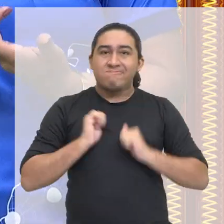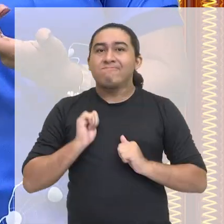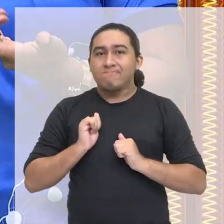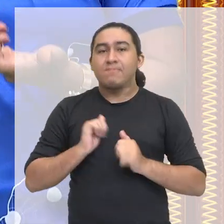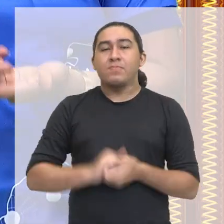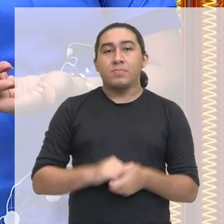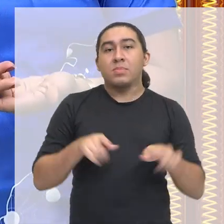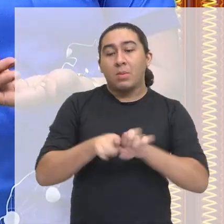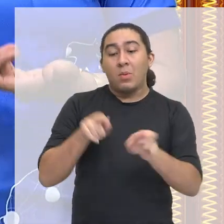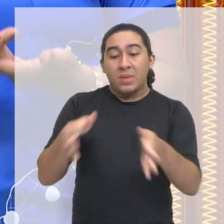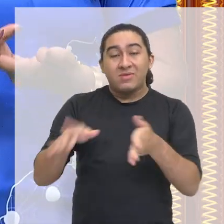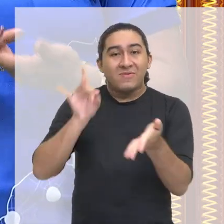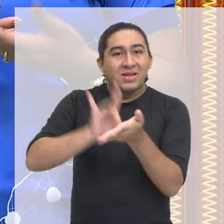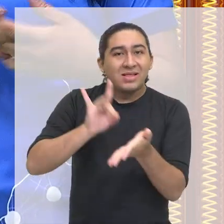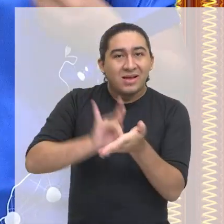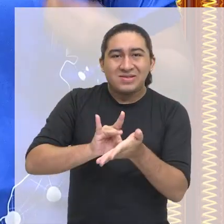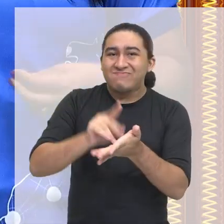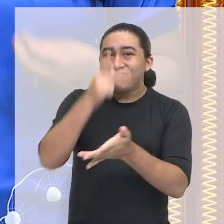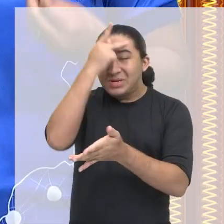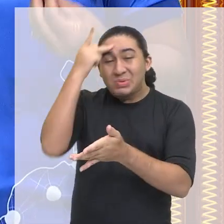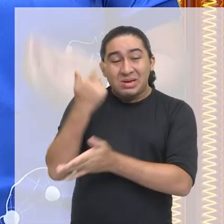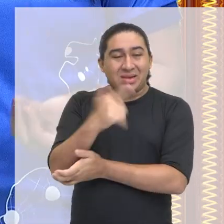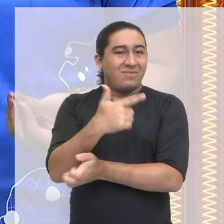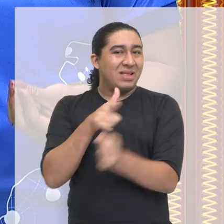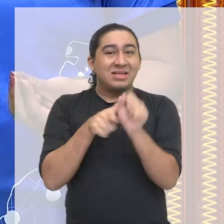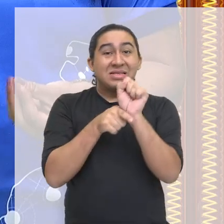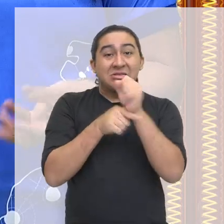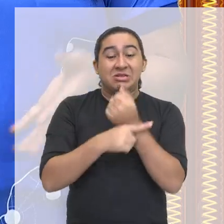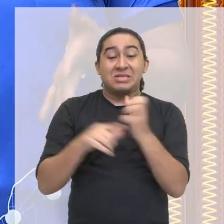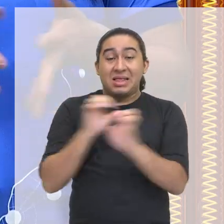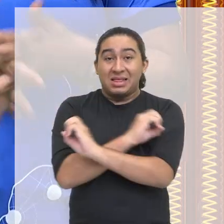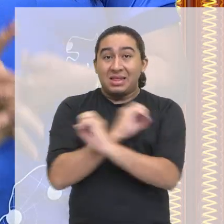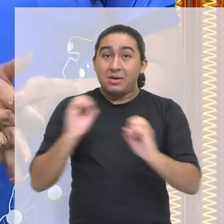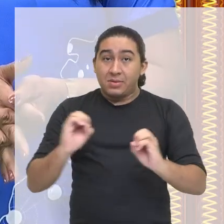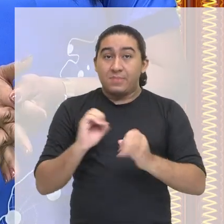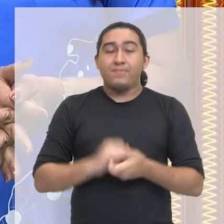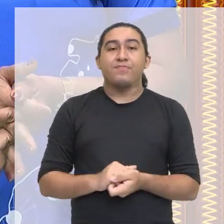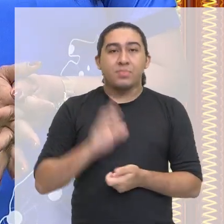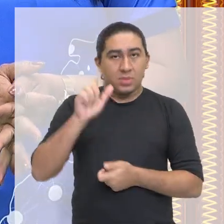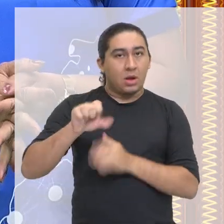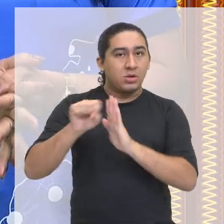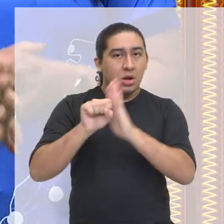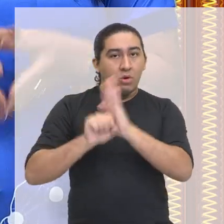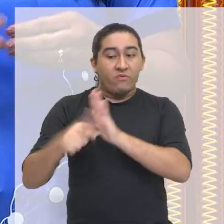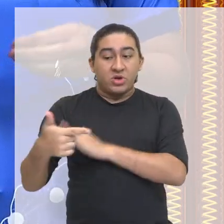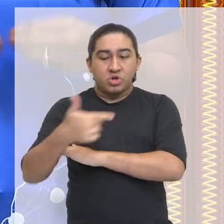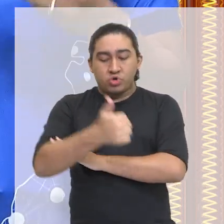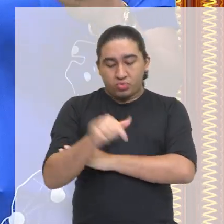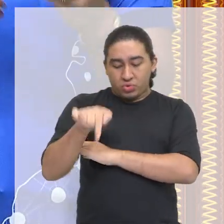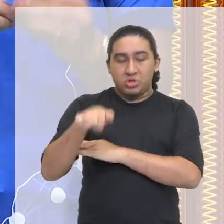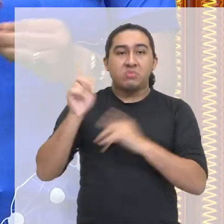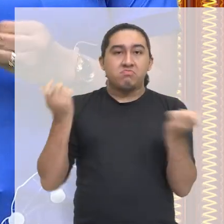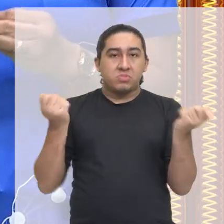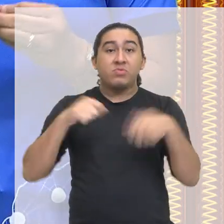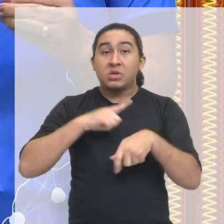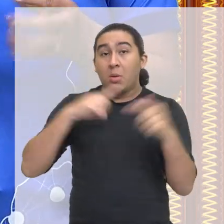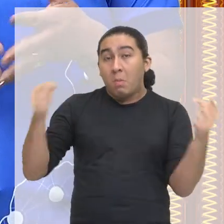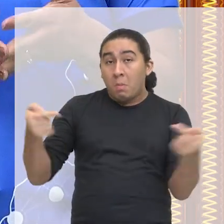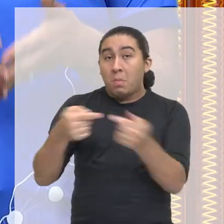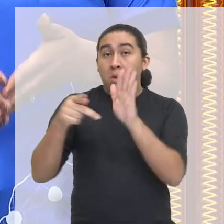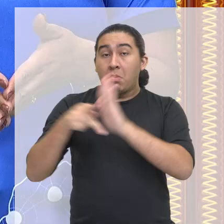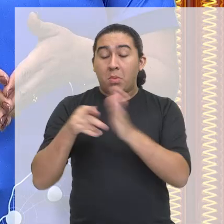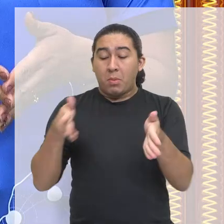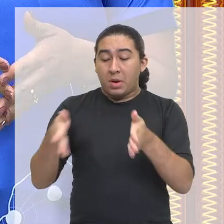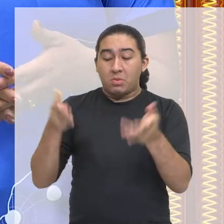período de apreensão, um período mesmo de insegurança. E o século XXI, uma das coisas que vai